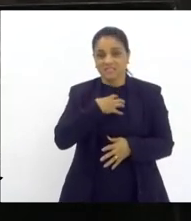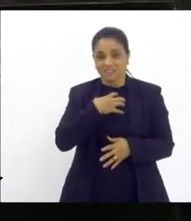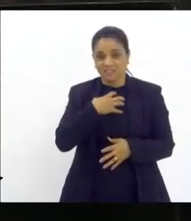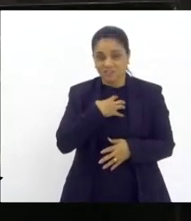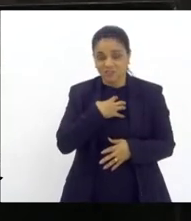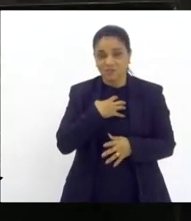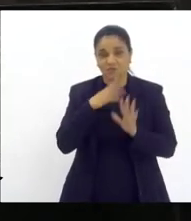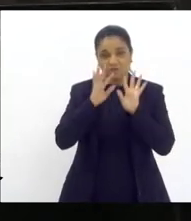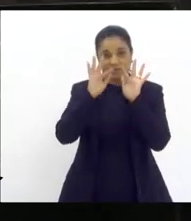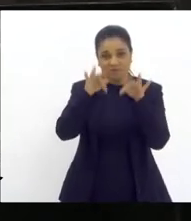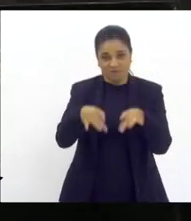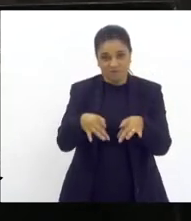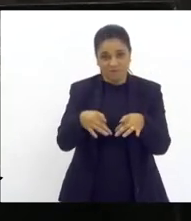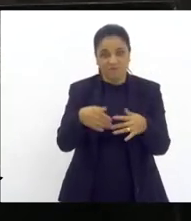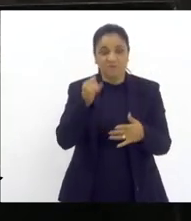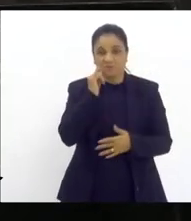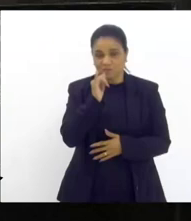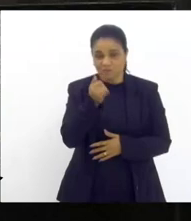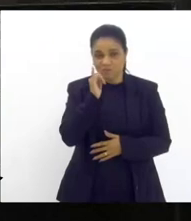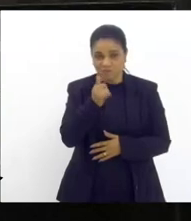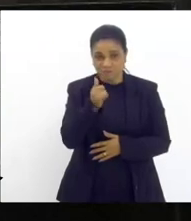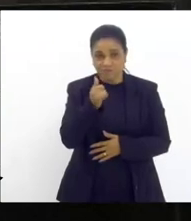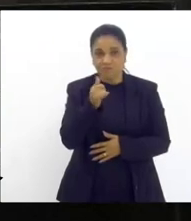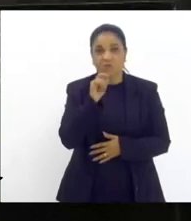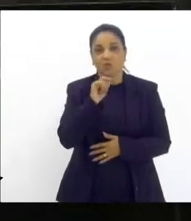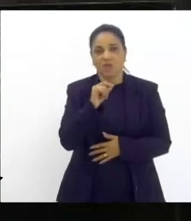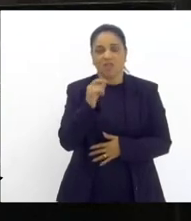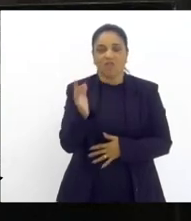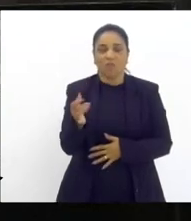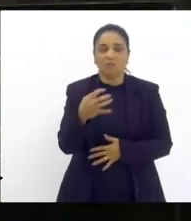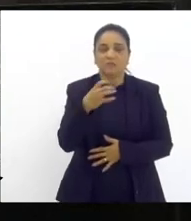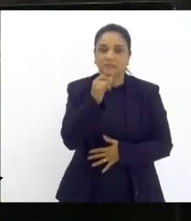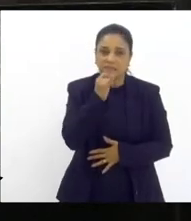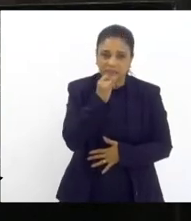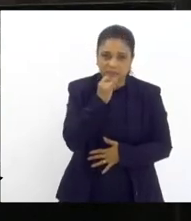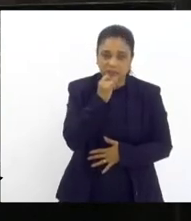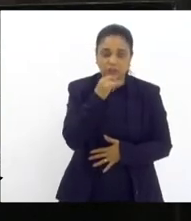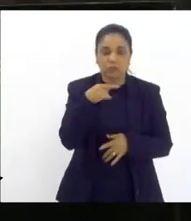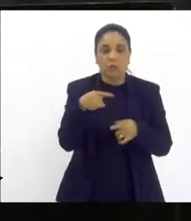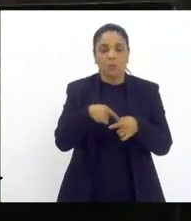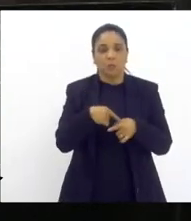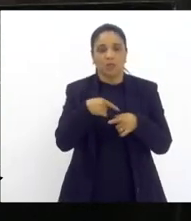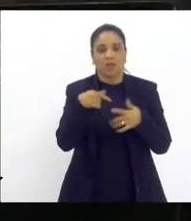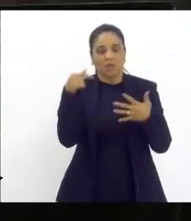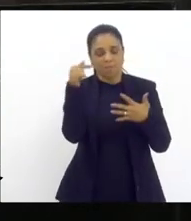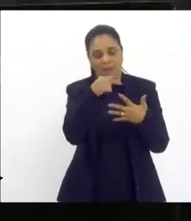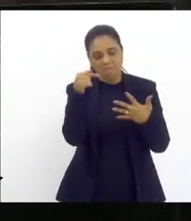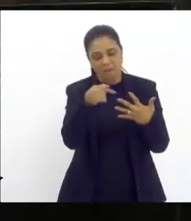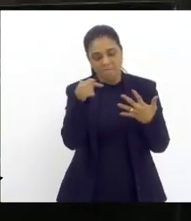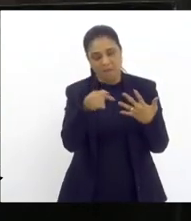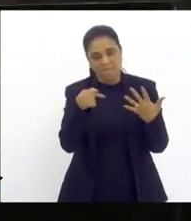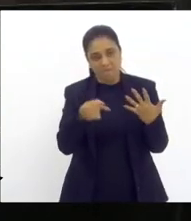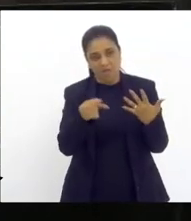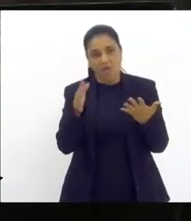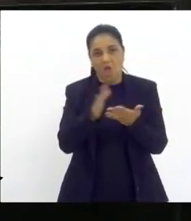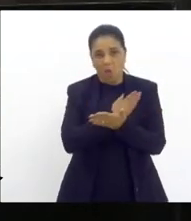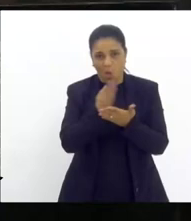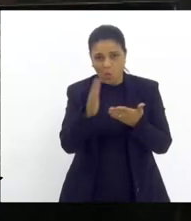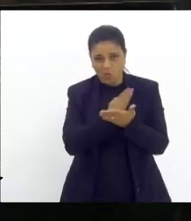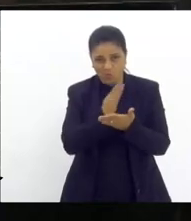dizendo e lamentando por alguns alguns argumentos que aqui foram postos dizendo que